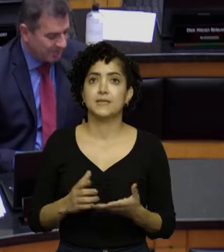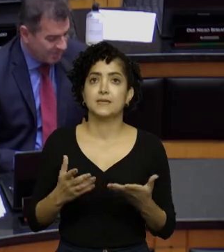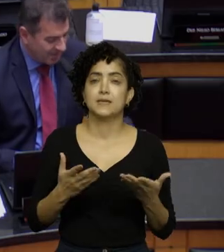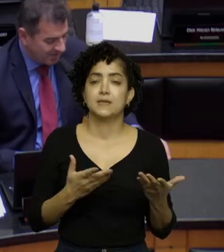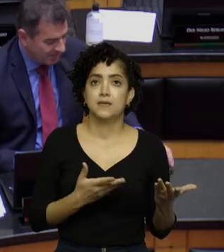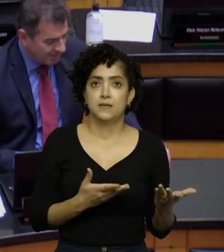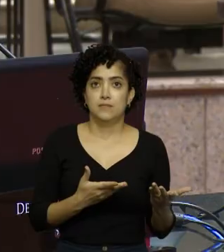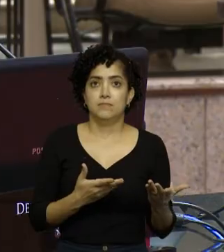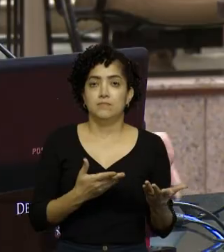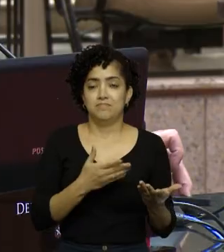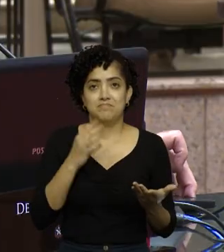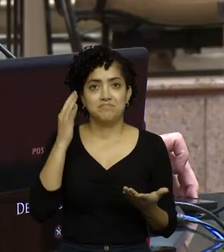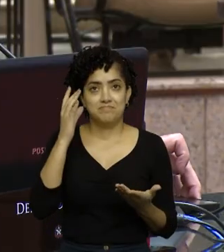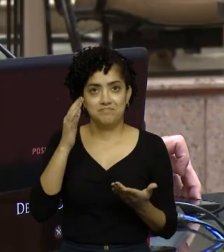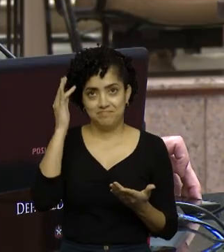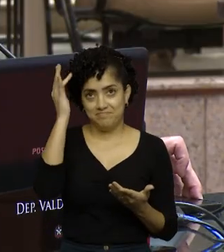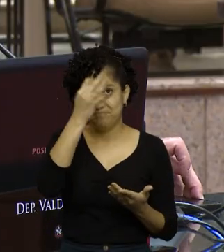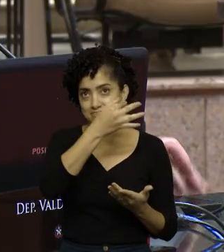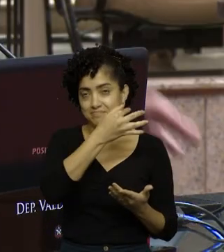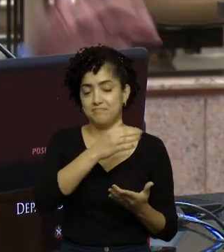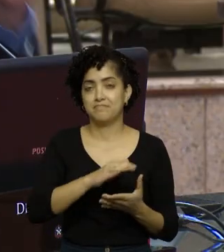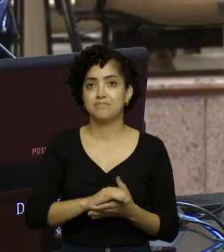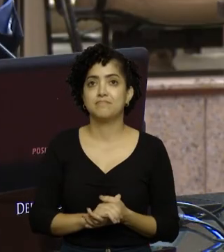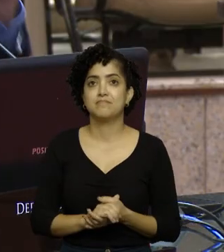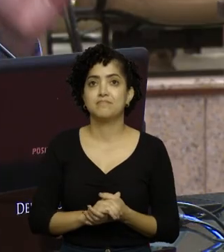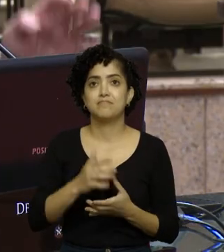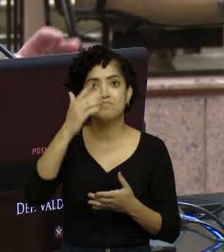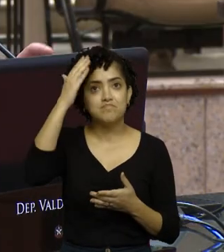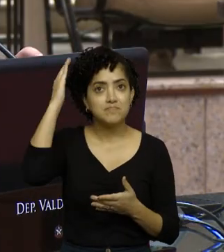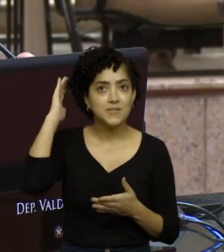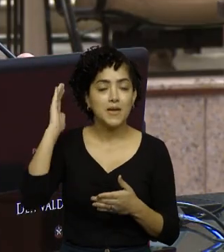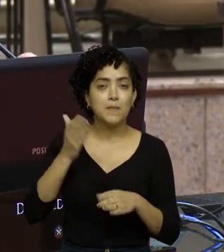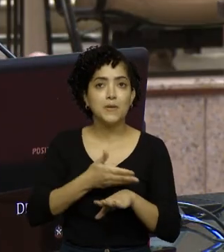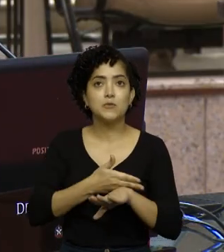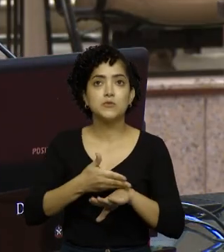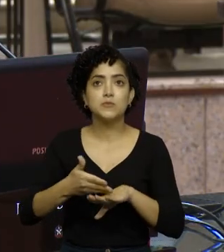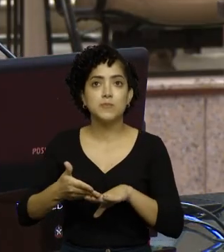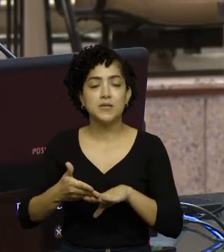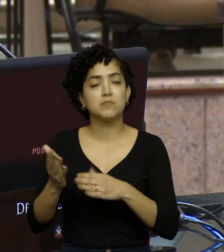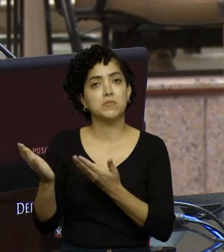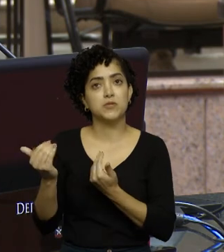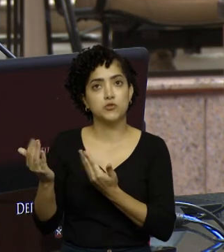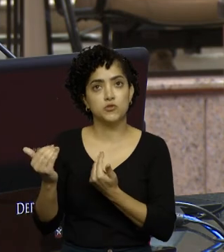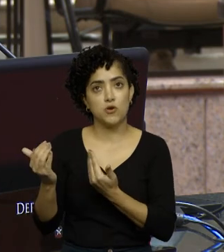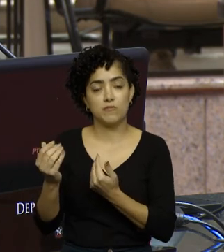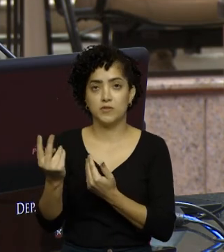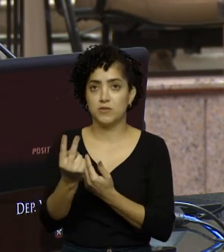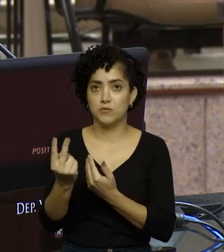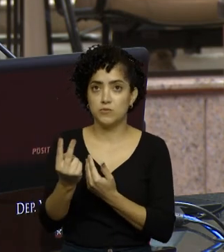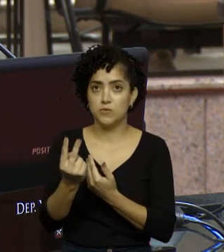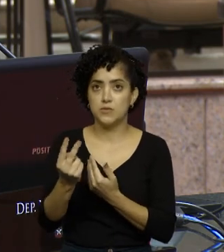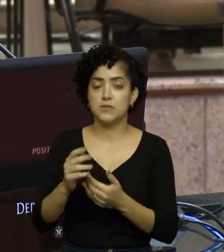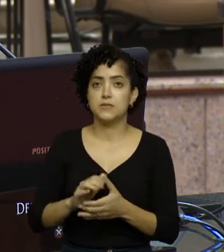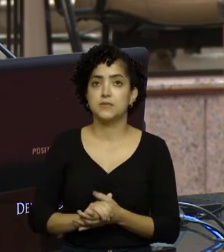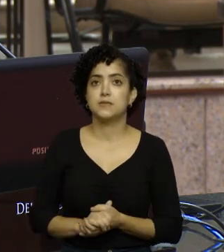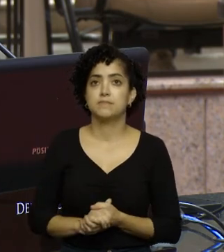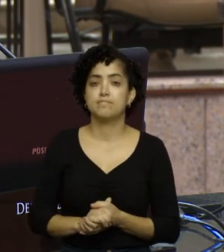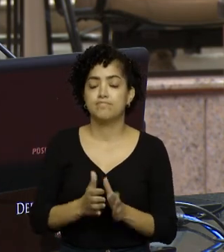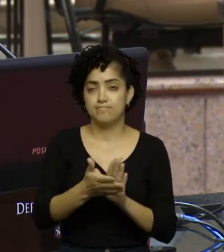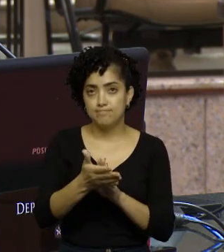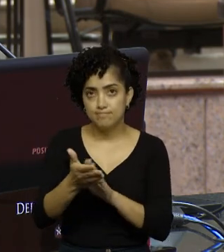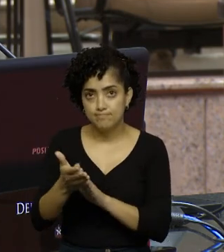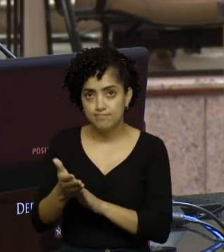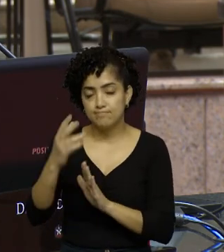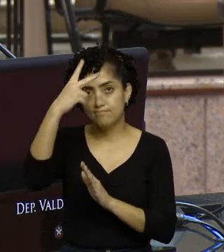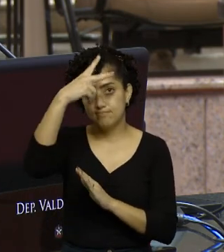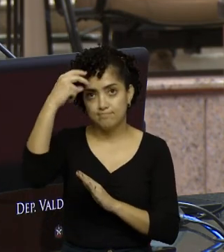Nosso Fabiano, também cabelos brancos, mas ainda tão jovens, os dois. Parabéns, prefeito,